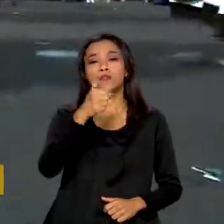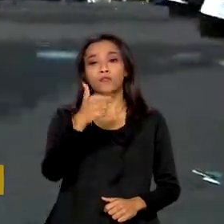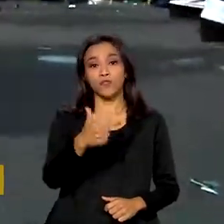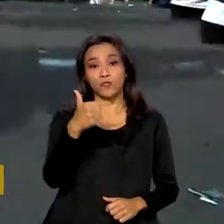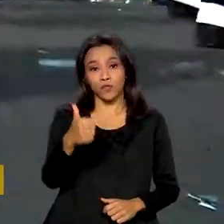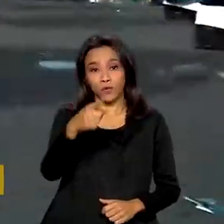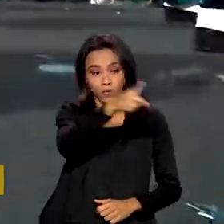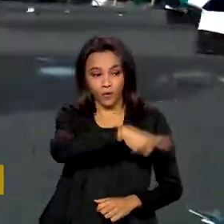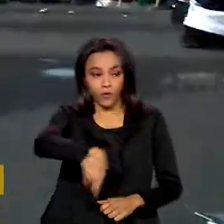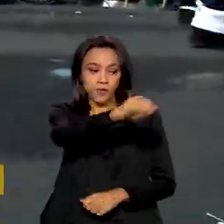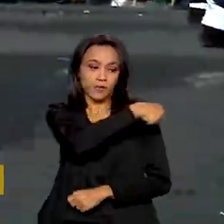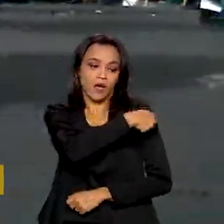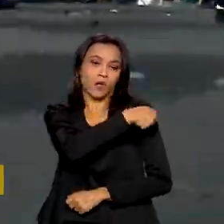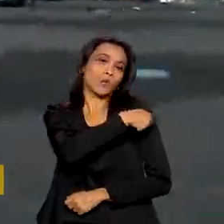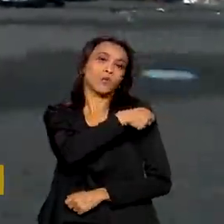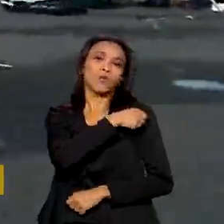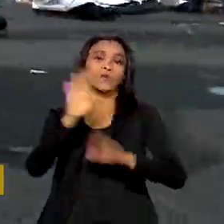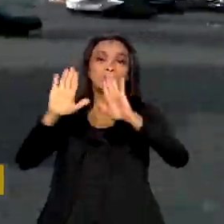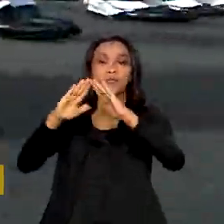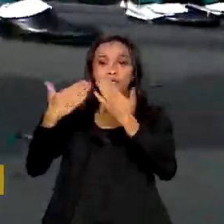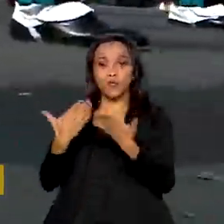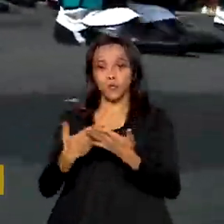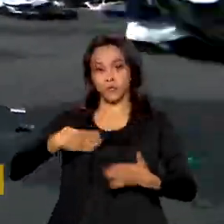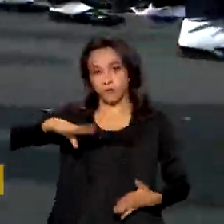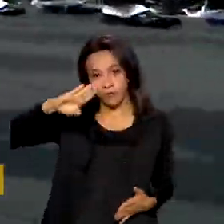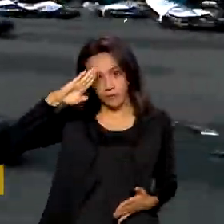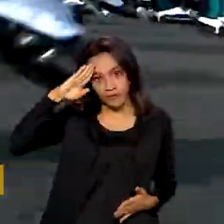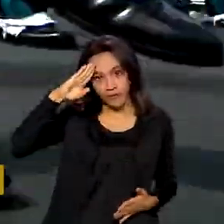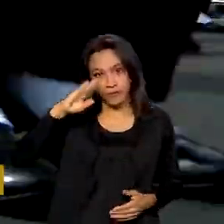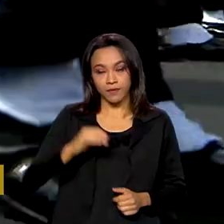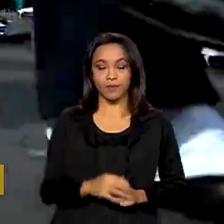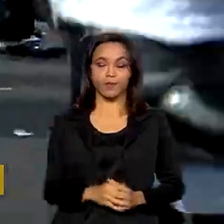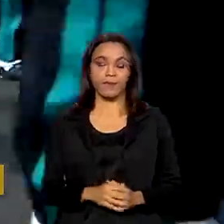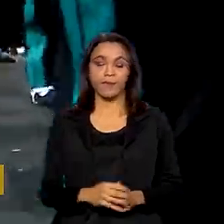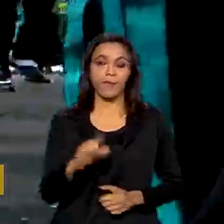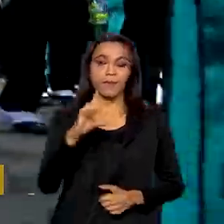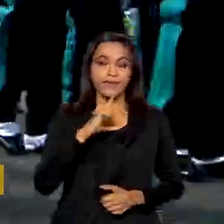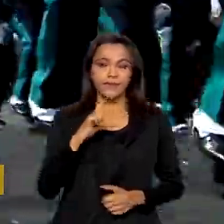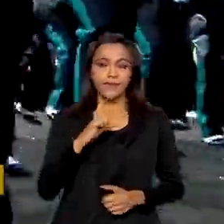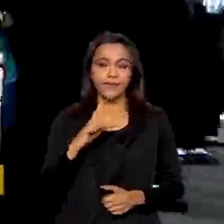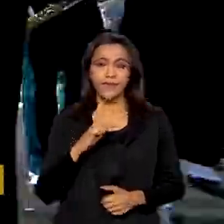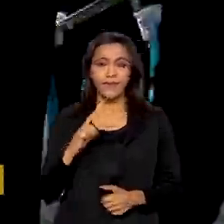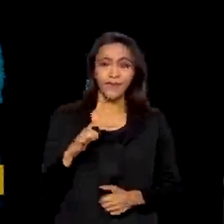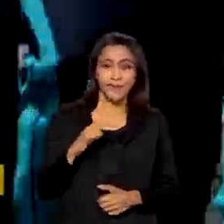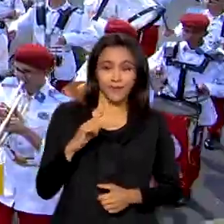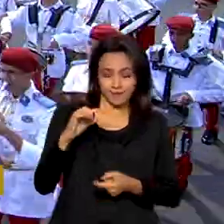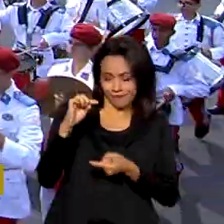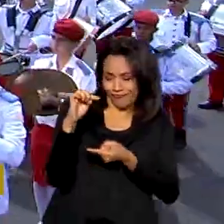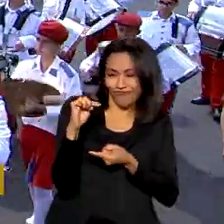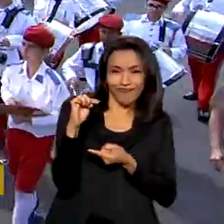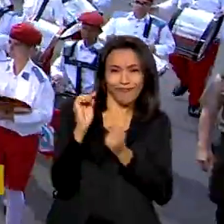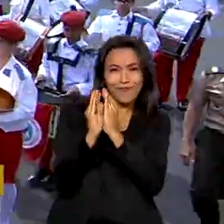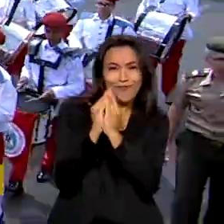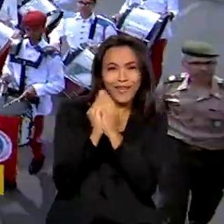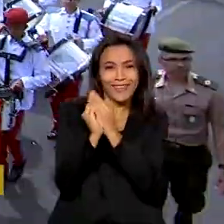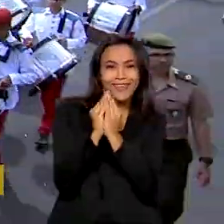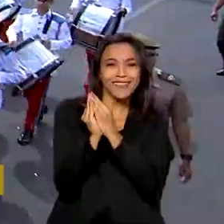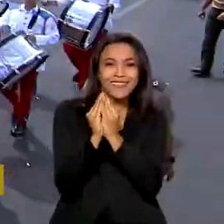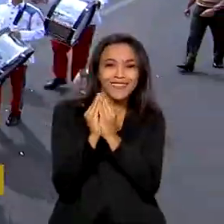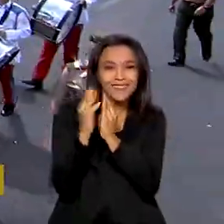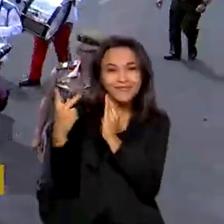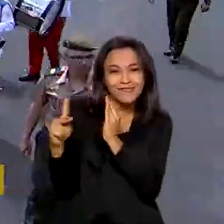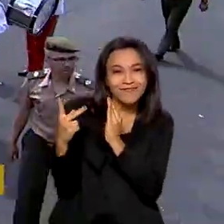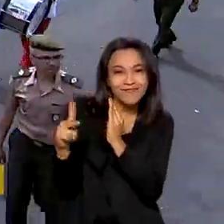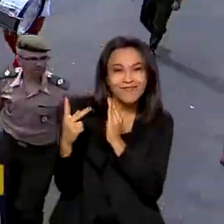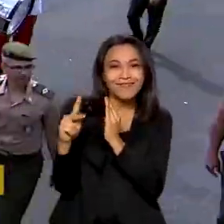banda do Colégio Militar também que está junto, né? Existe o mascote, a história curiosa, né, do mascote, que é